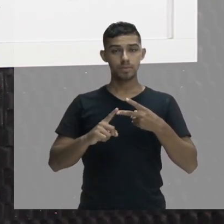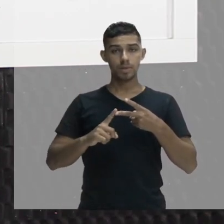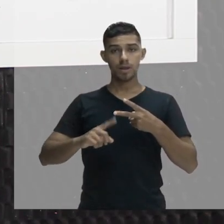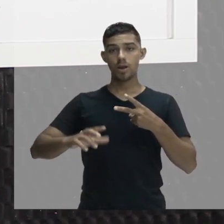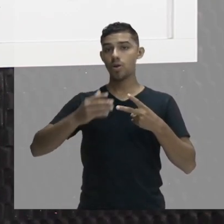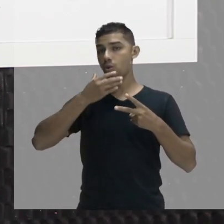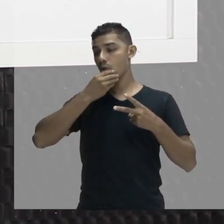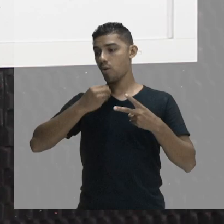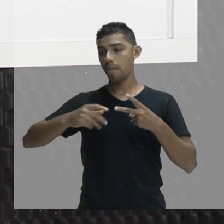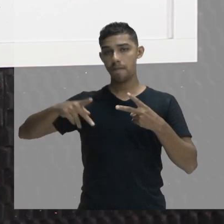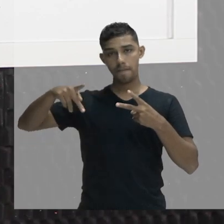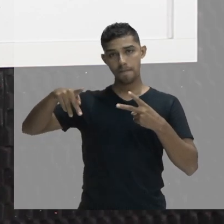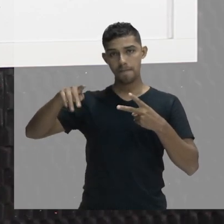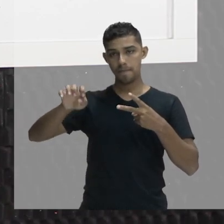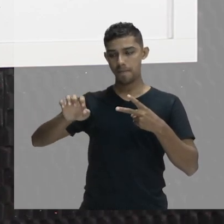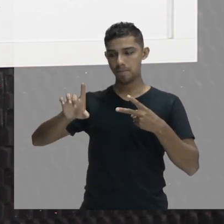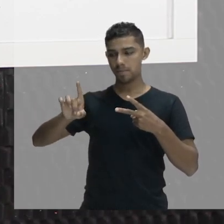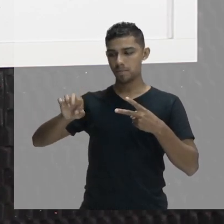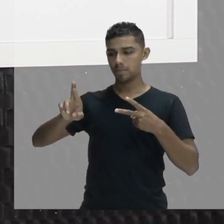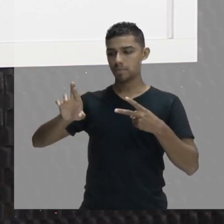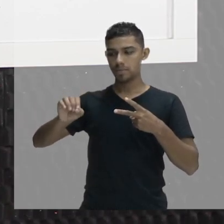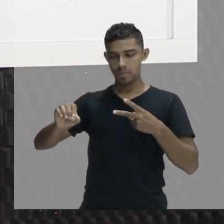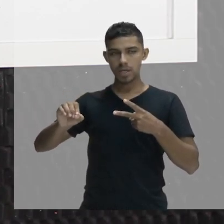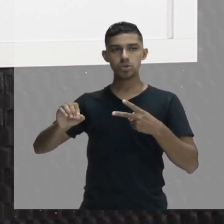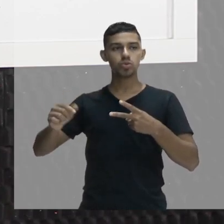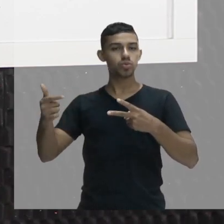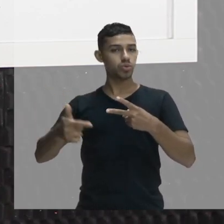Pedro como vice-líder.